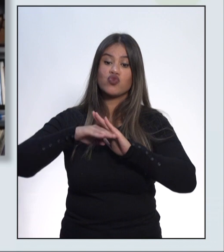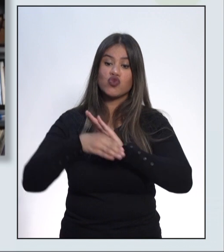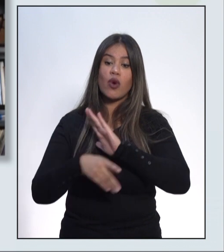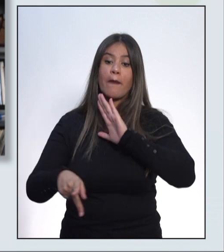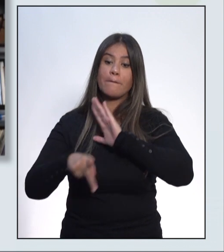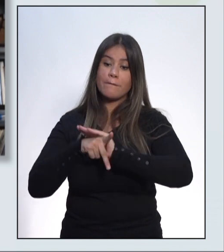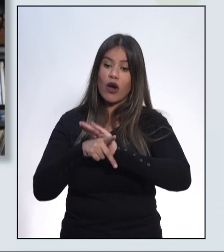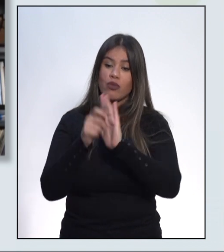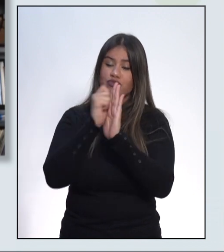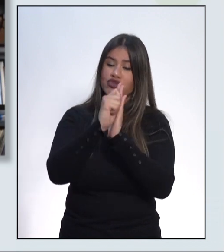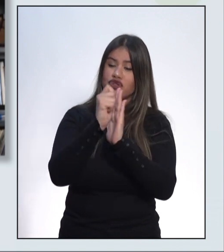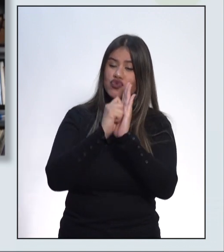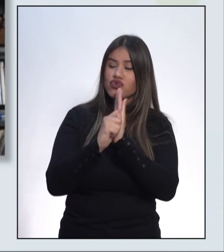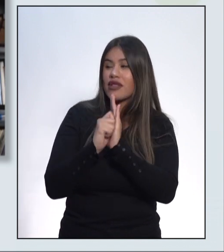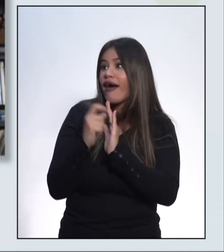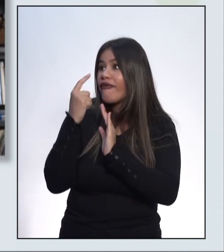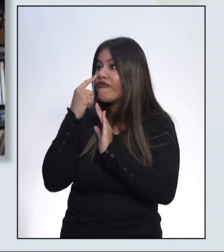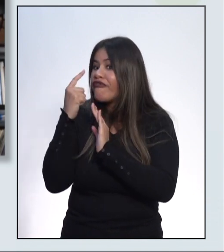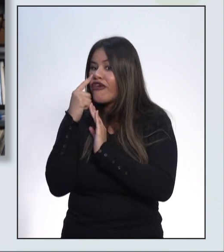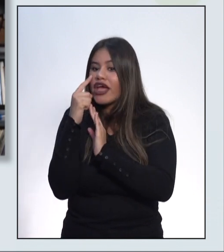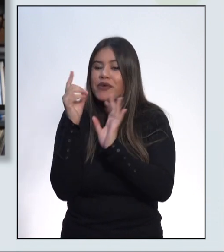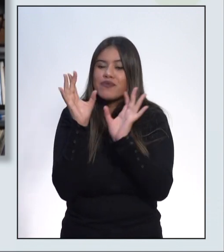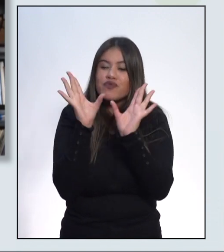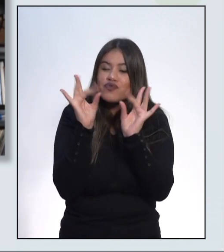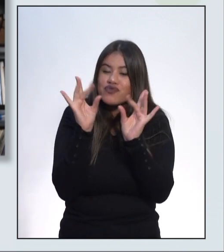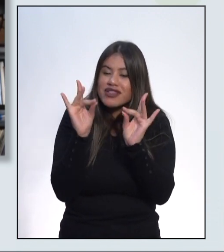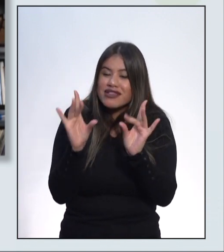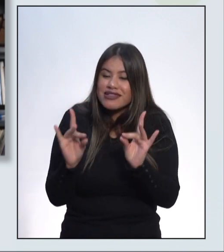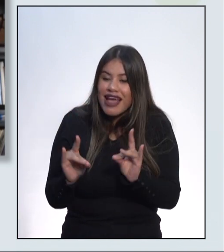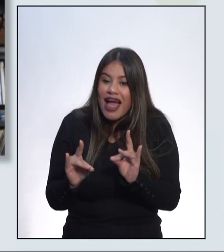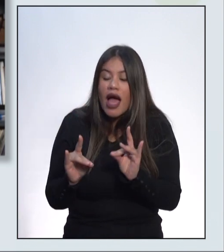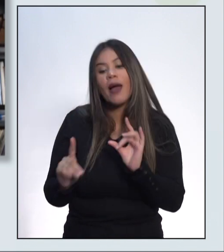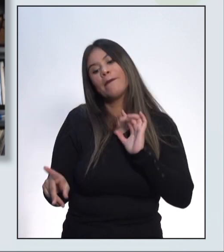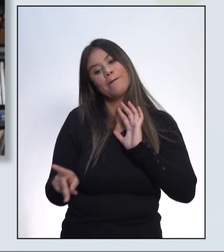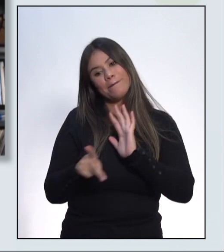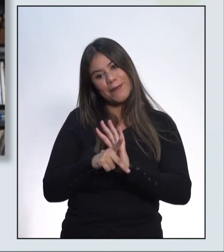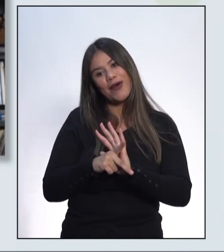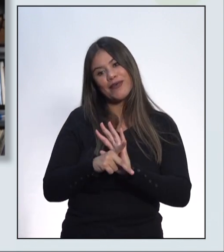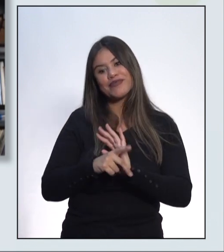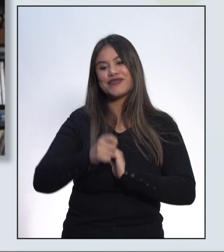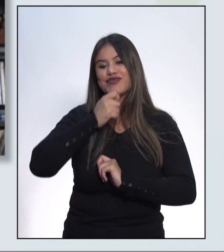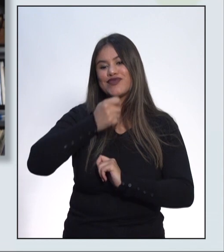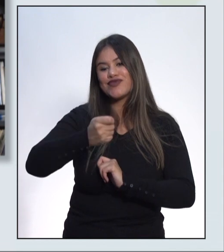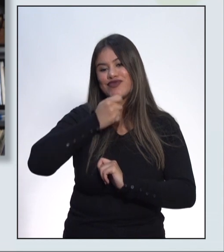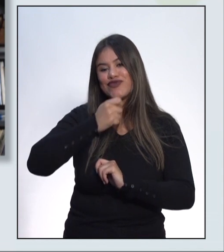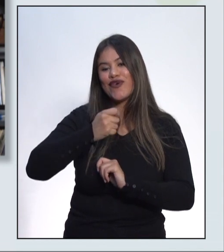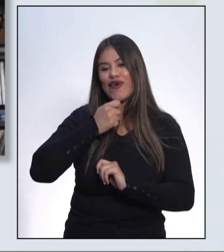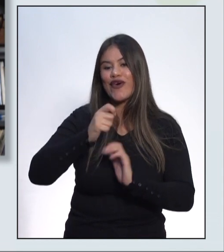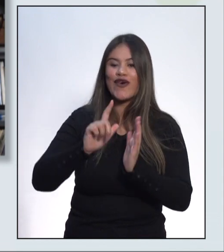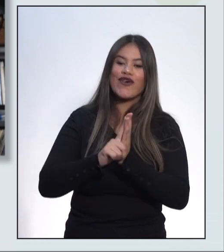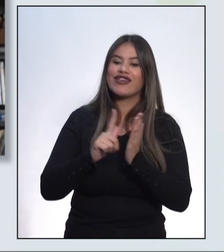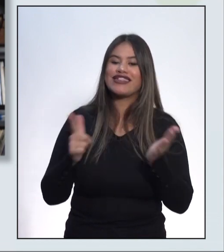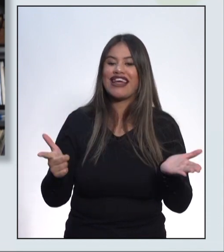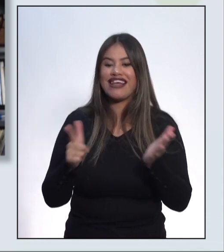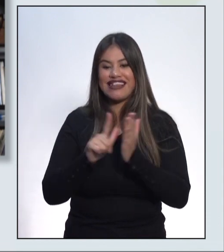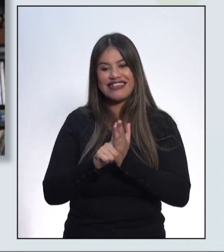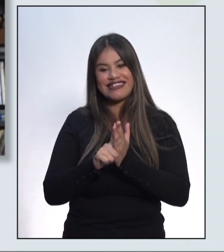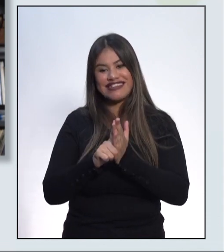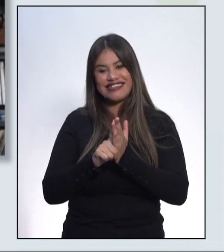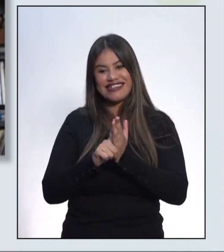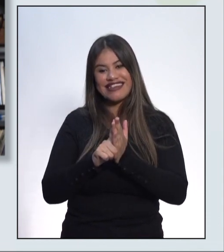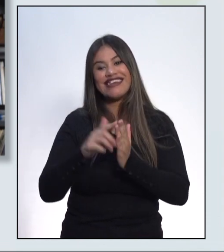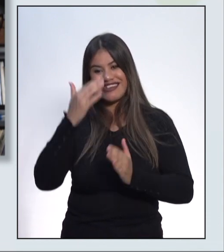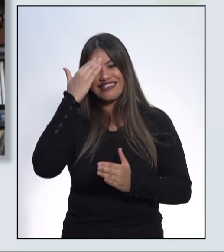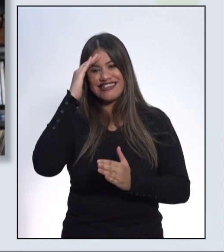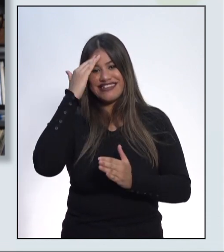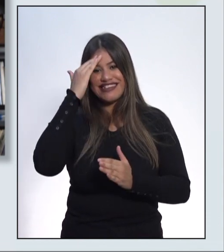detalhes, reparar nos detalhes, é muito próprio do jornalista e é o que eu chamo de um dos superpoderes. Hoje em